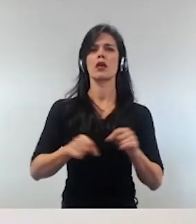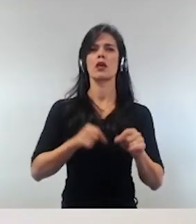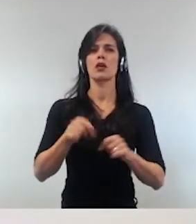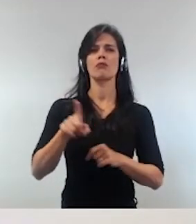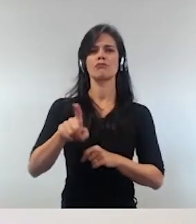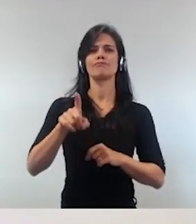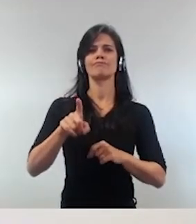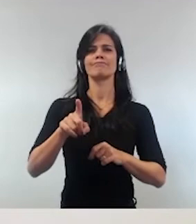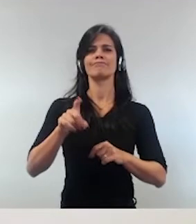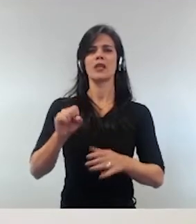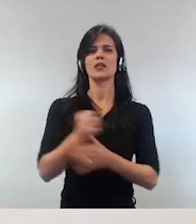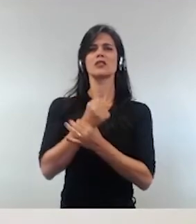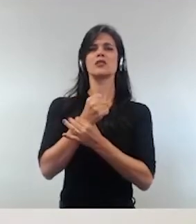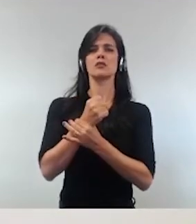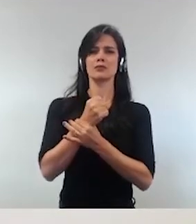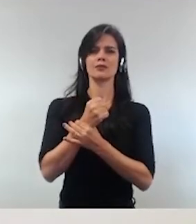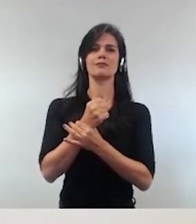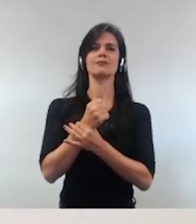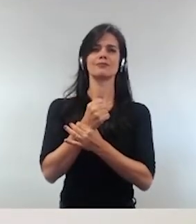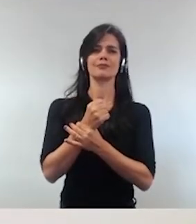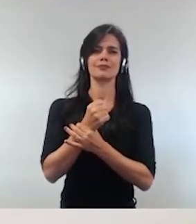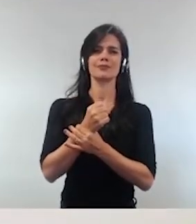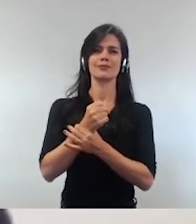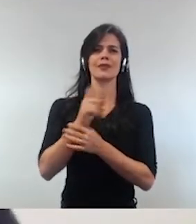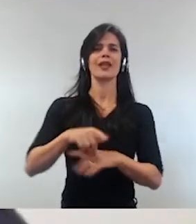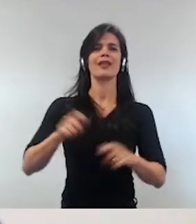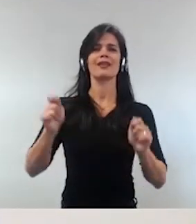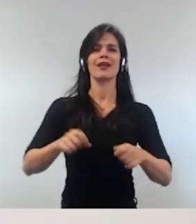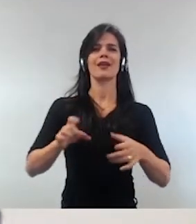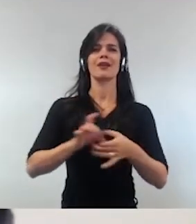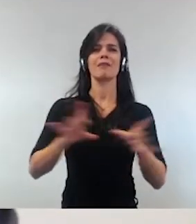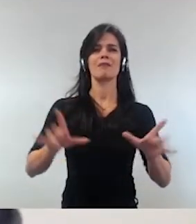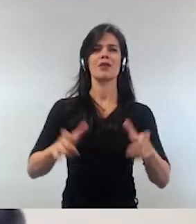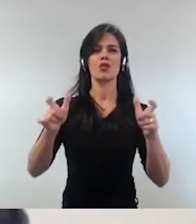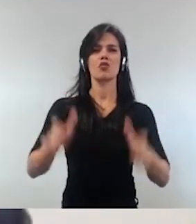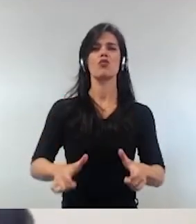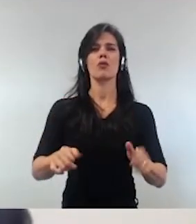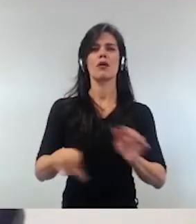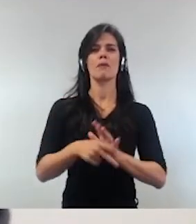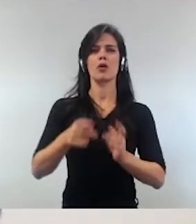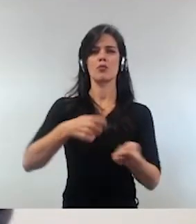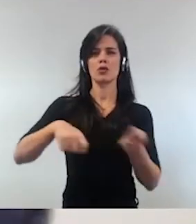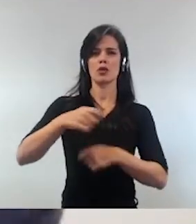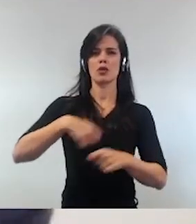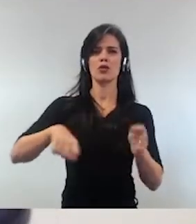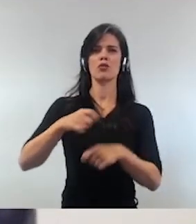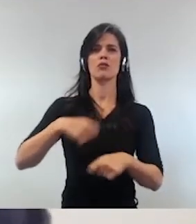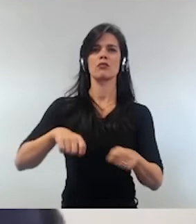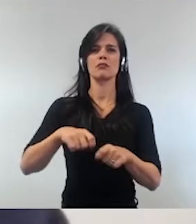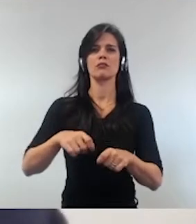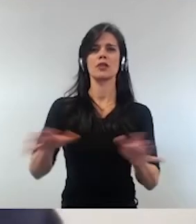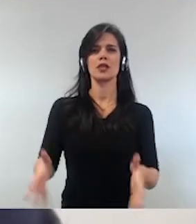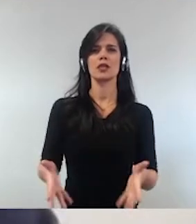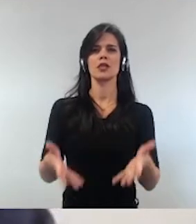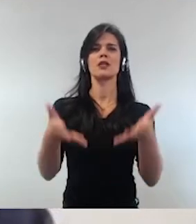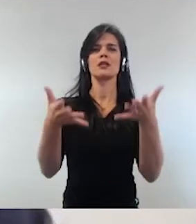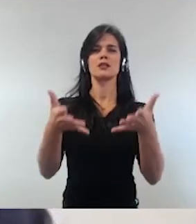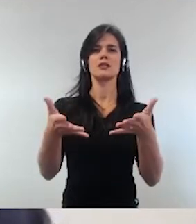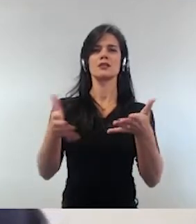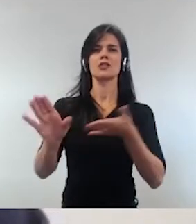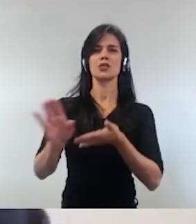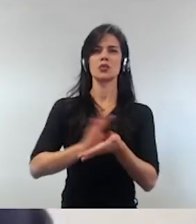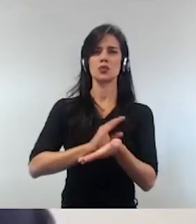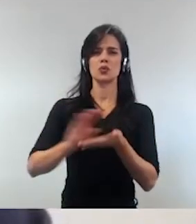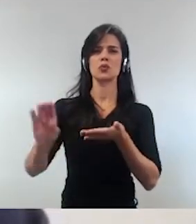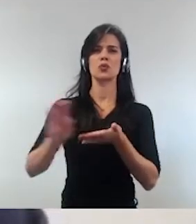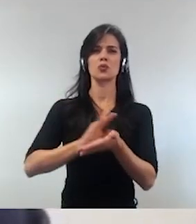que traz a robustez, ele que permite um ambiente favorável de negócio, ele que incentiva a atração de investimentos.